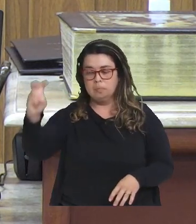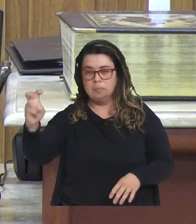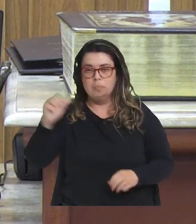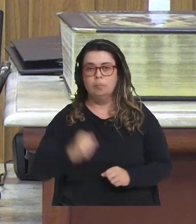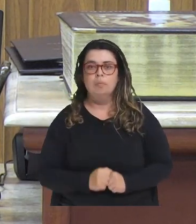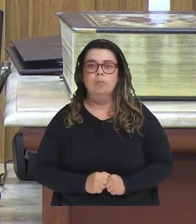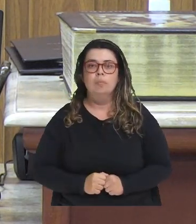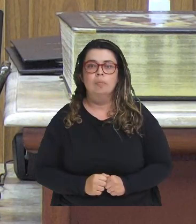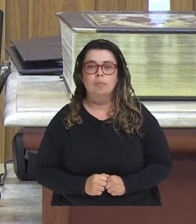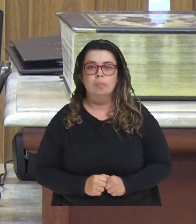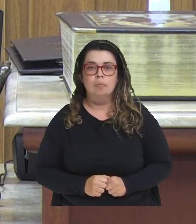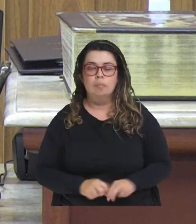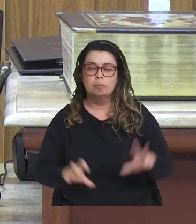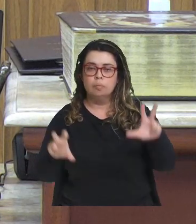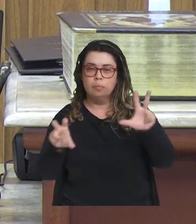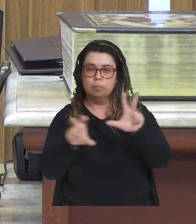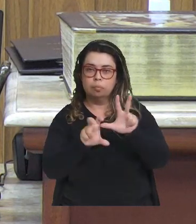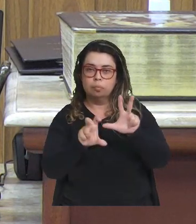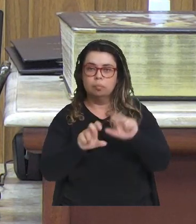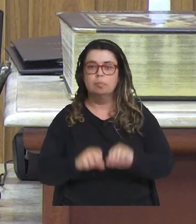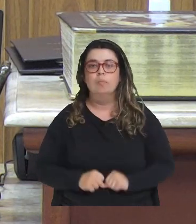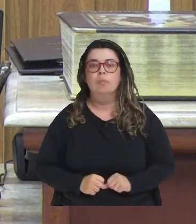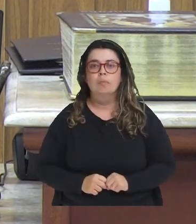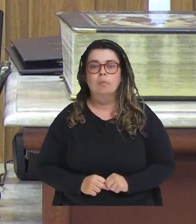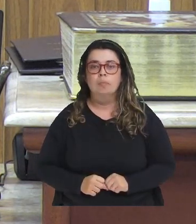8.875/2022 do Poder Executivo